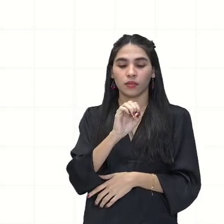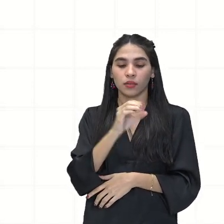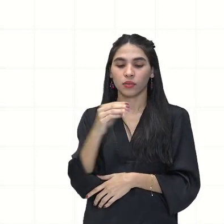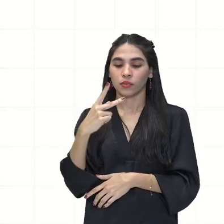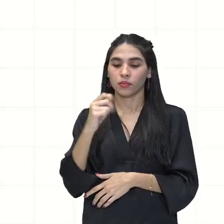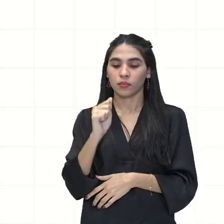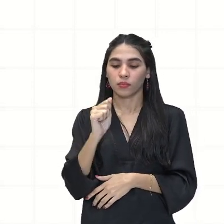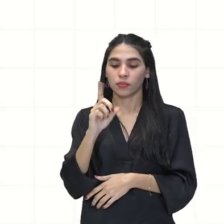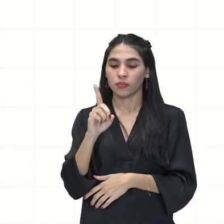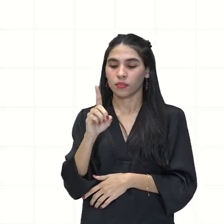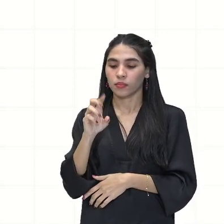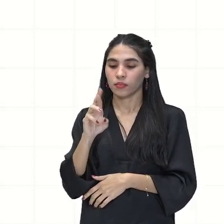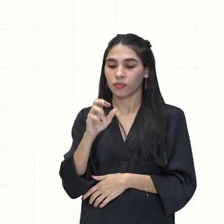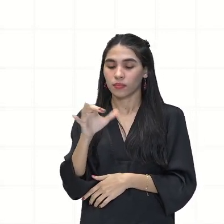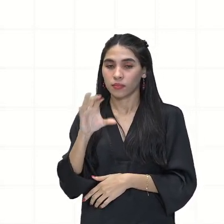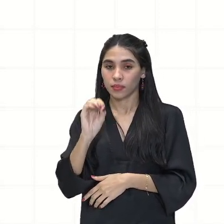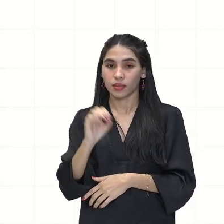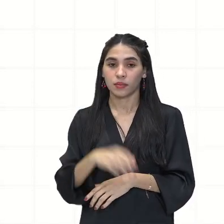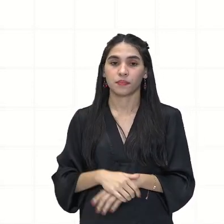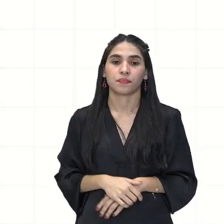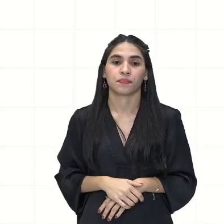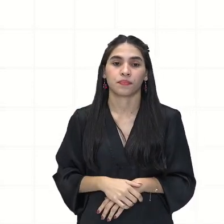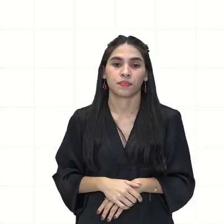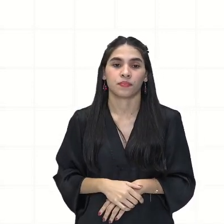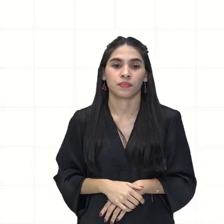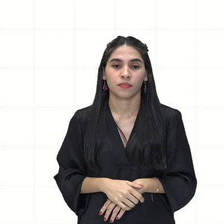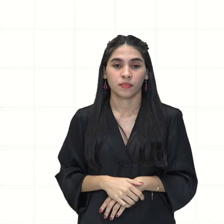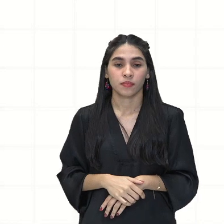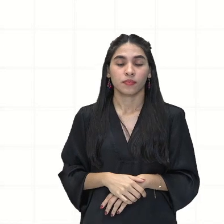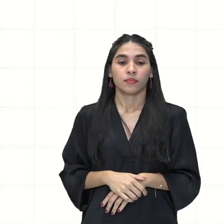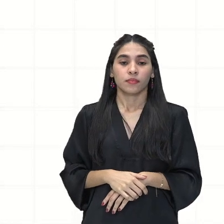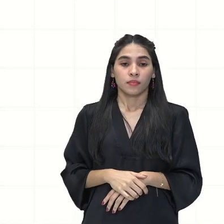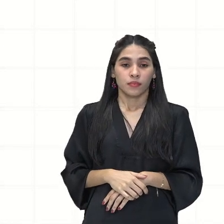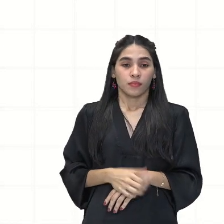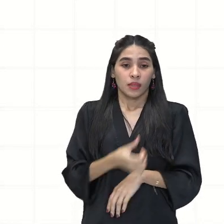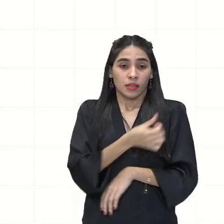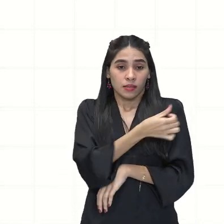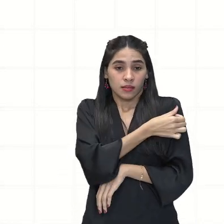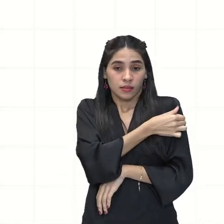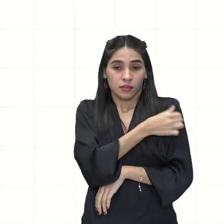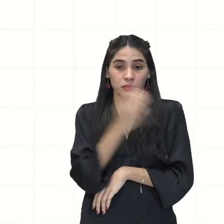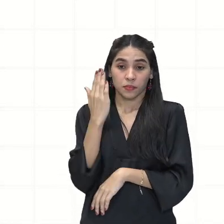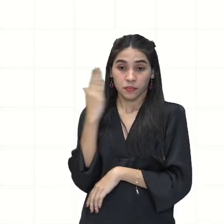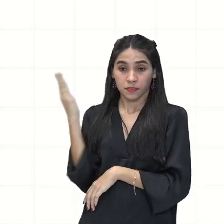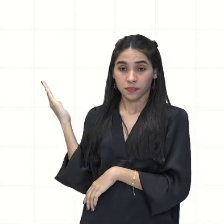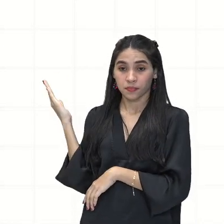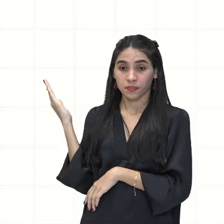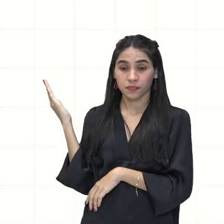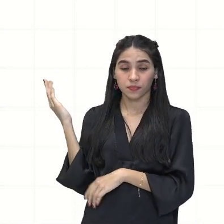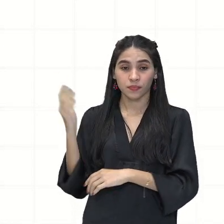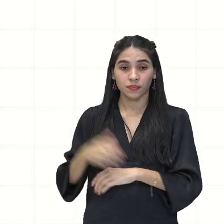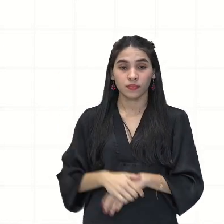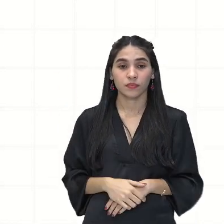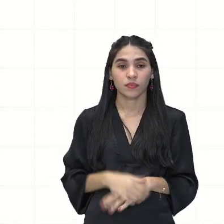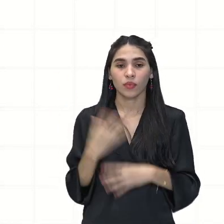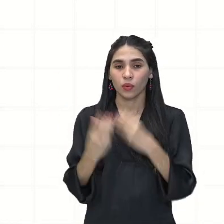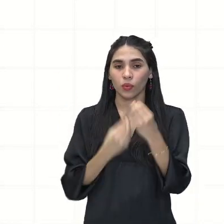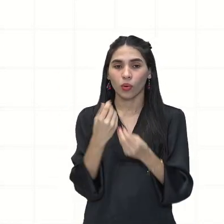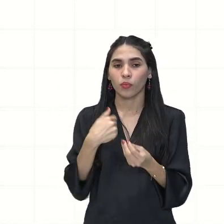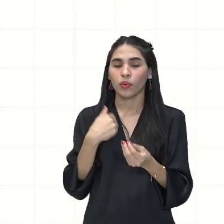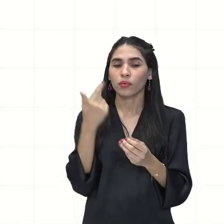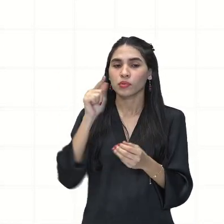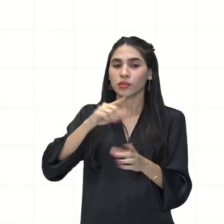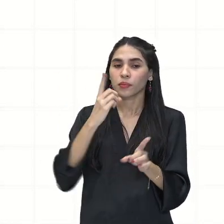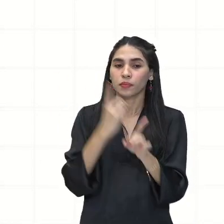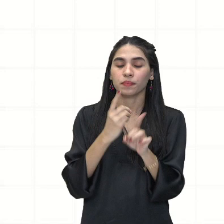a variância, vamos calcular o desvio padrão. O desvio padrão do 6º ano, olha. Como é que eu calculo o desvio